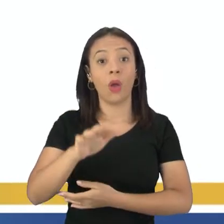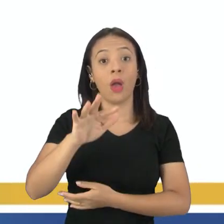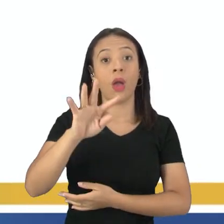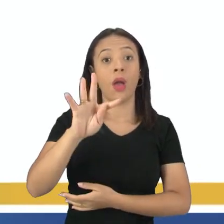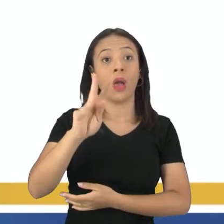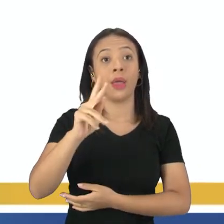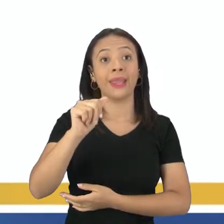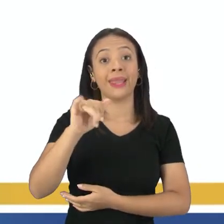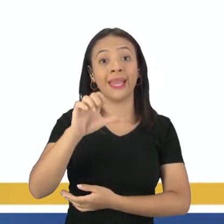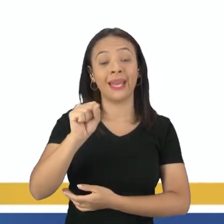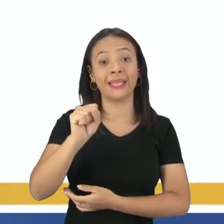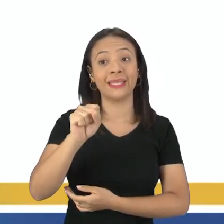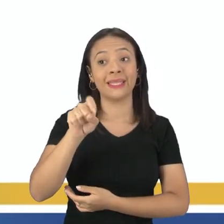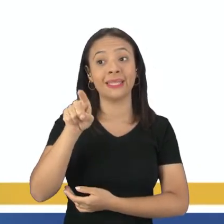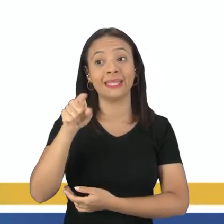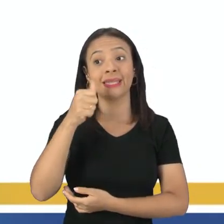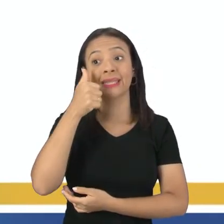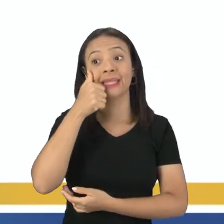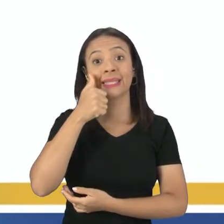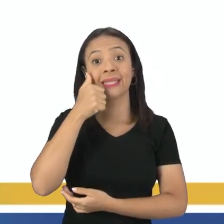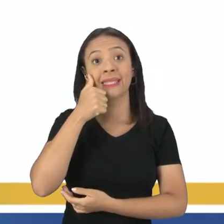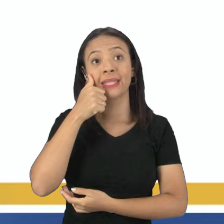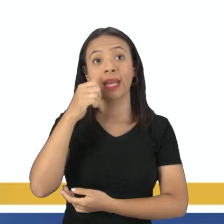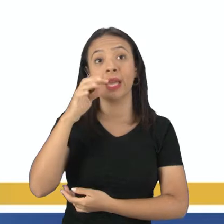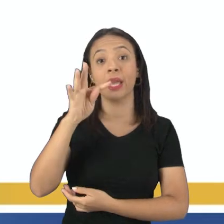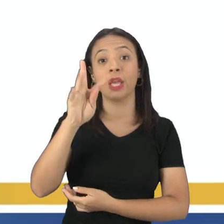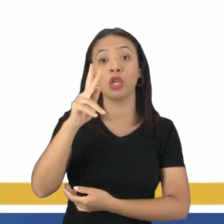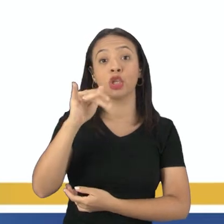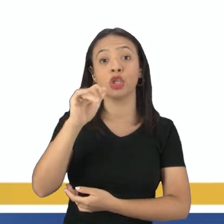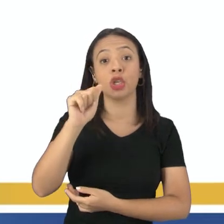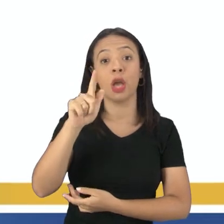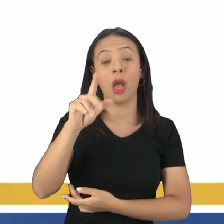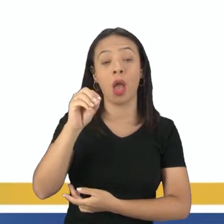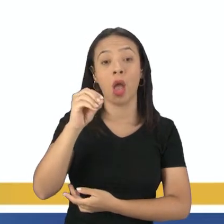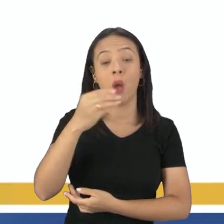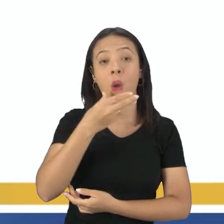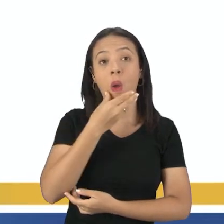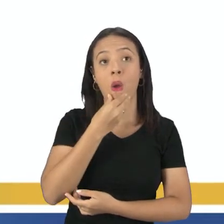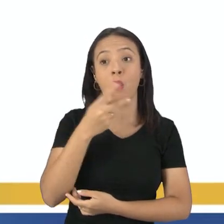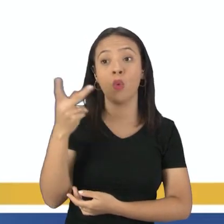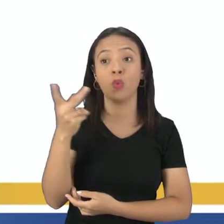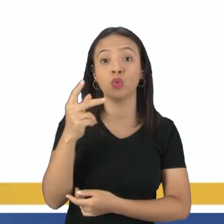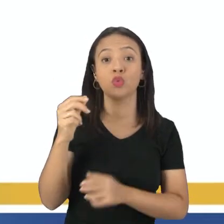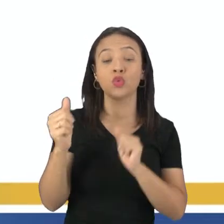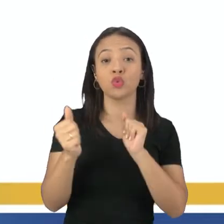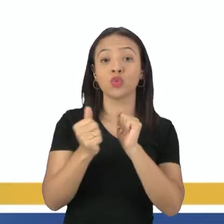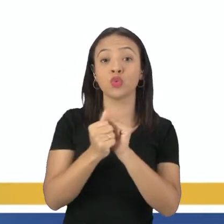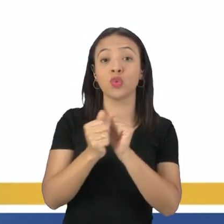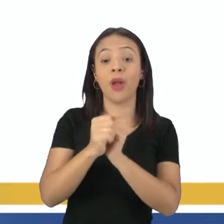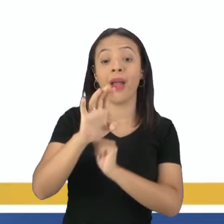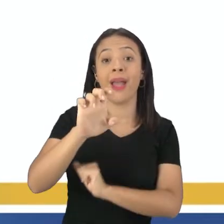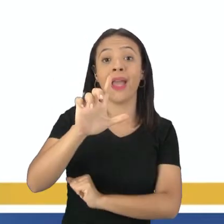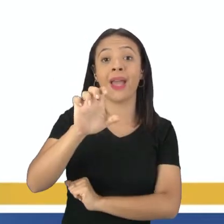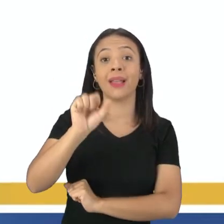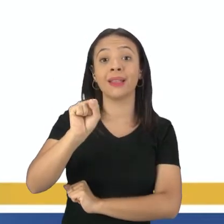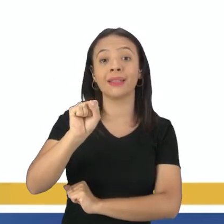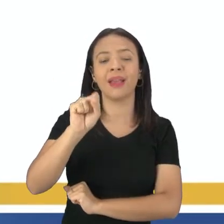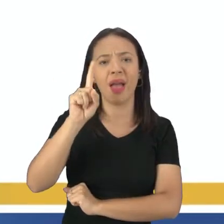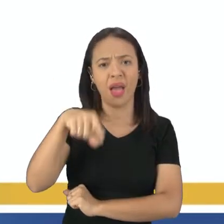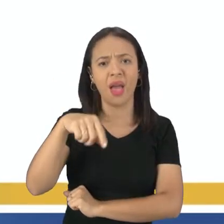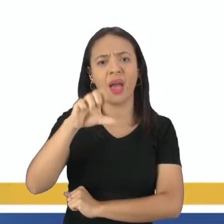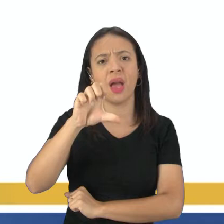ela, Tiago é ele. Mas os dois juntos, eles. Eles não é a terceira pessoa do singular, é a terceira pessoa